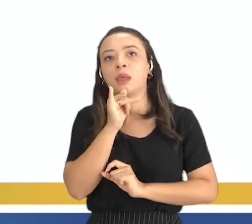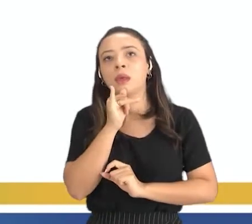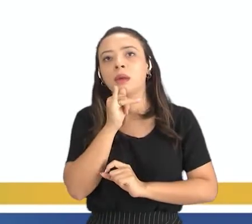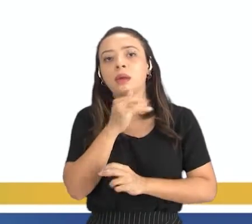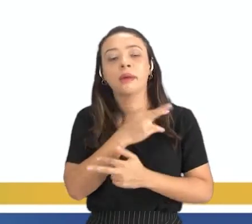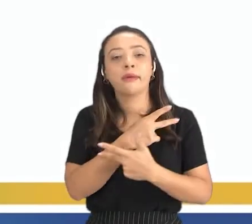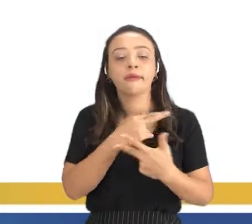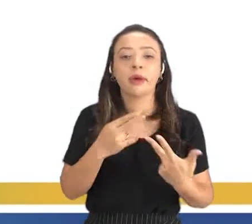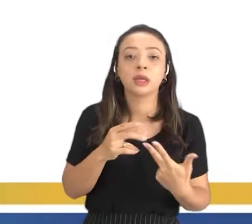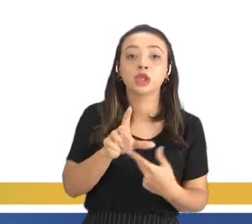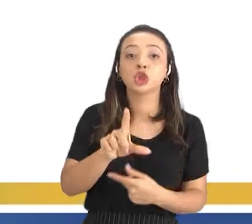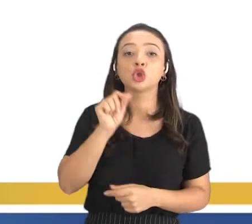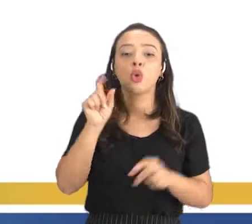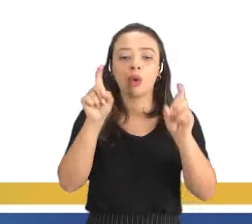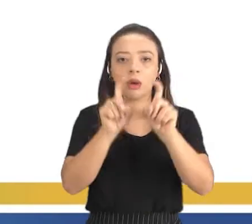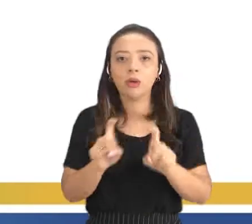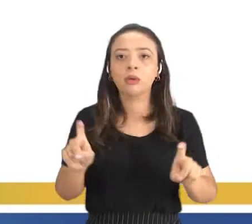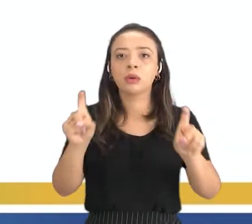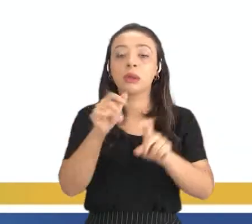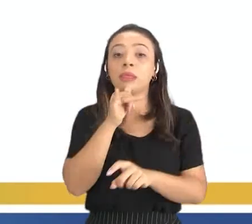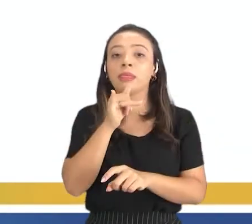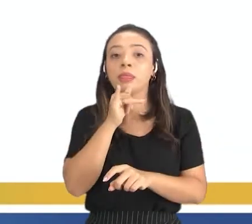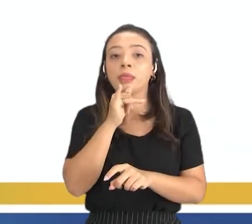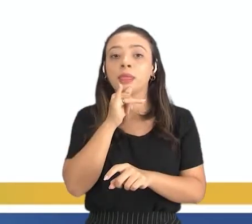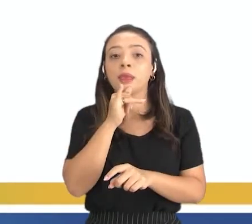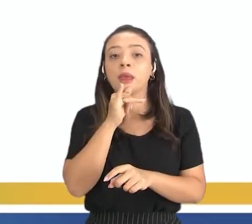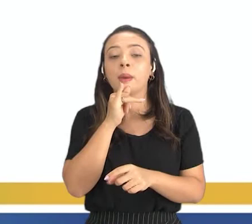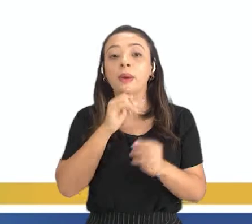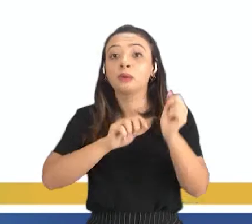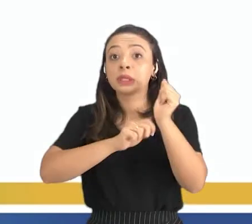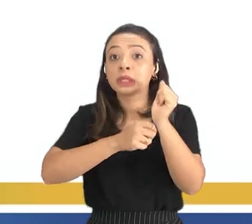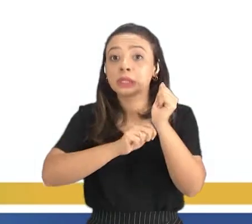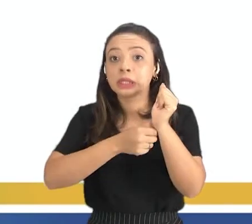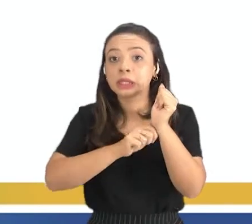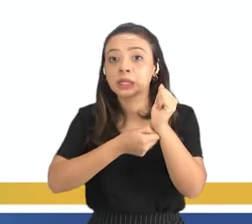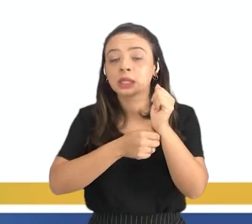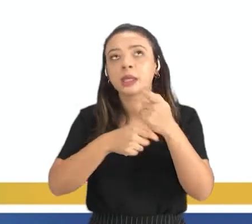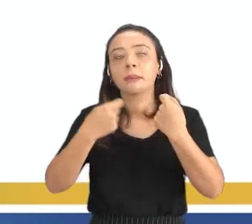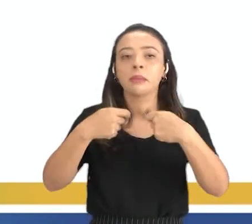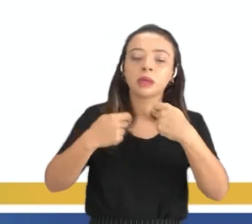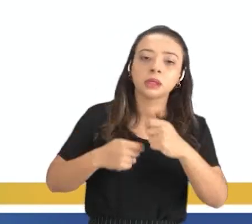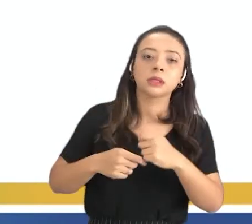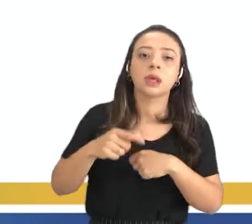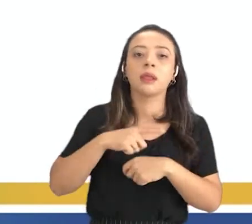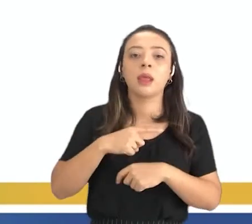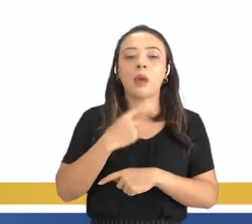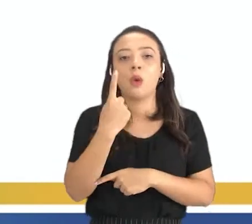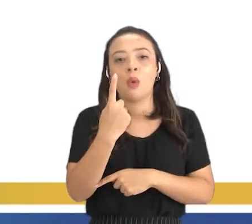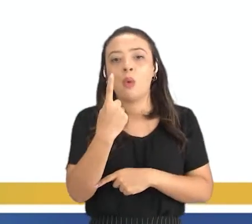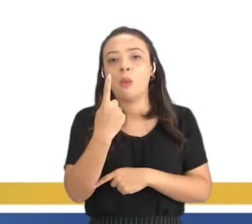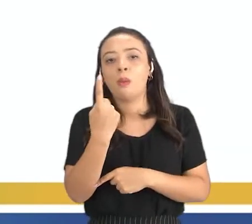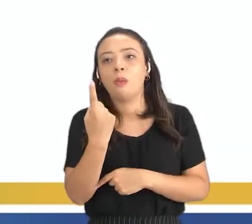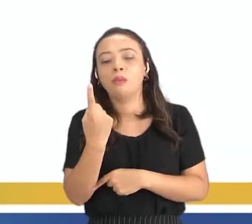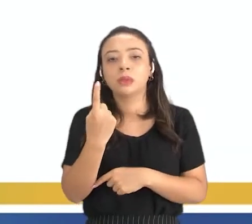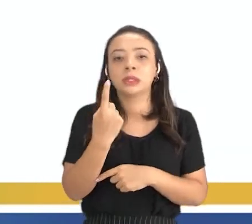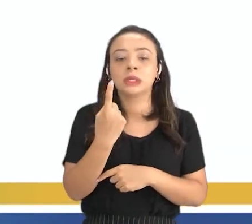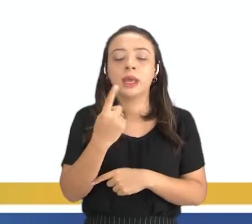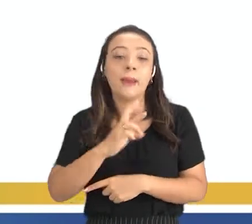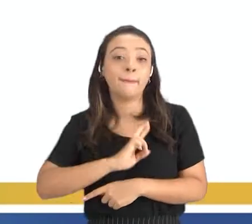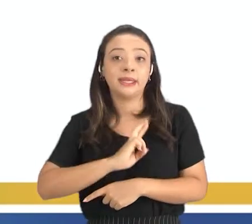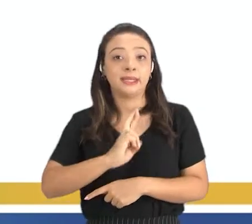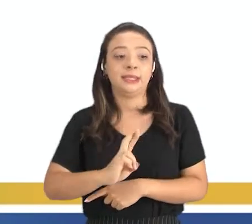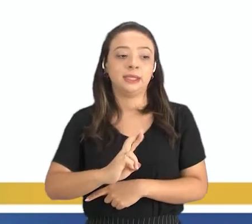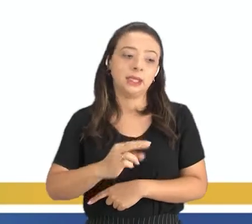decisões de informática. Um exemplo são as senhas também, que exigem aí o uso de pelo menos um símbolo, né? O que faz com que o número